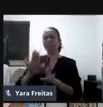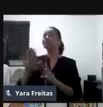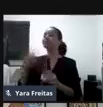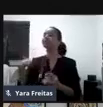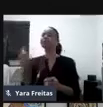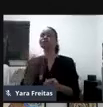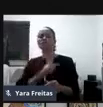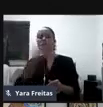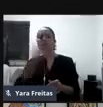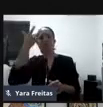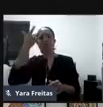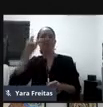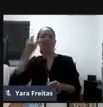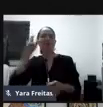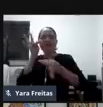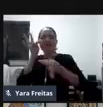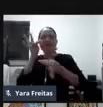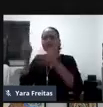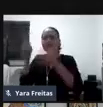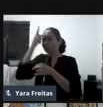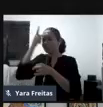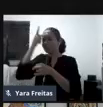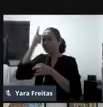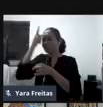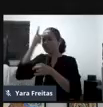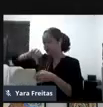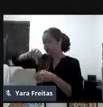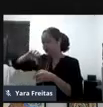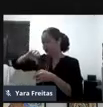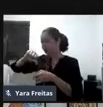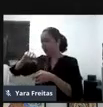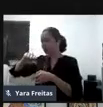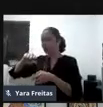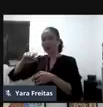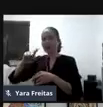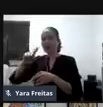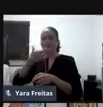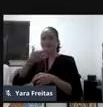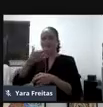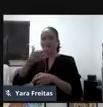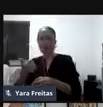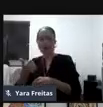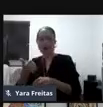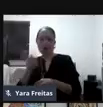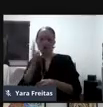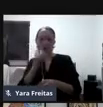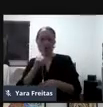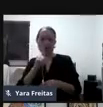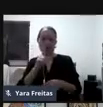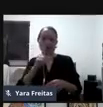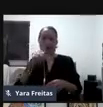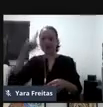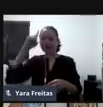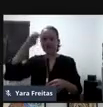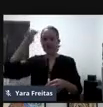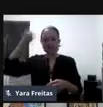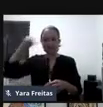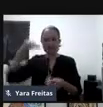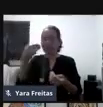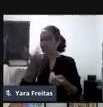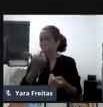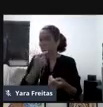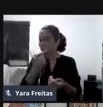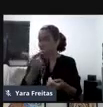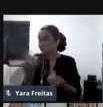tratar a depressão, ela não vai ser um fator de risco, tá? Isso a gente não tem uma demonstração clara. A